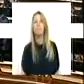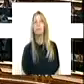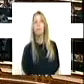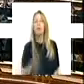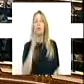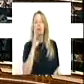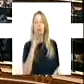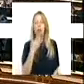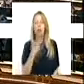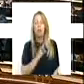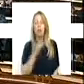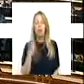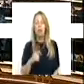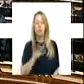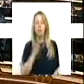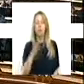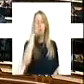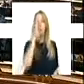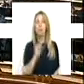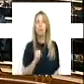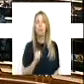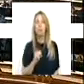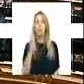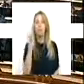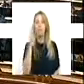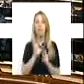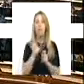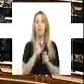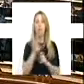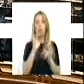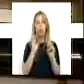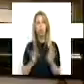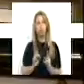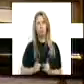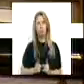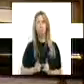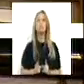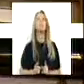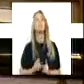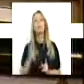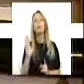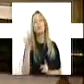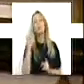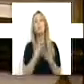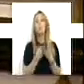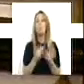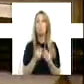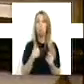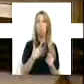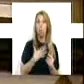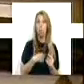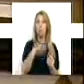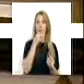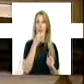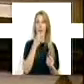Perdão, muito obrigada, Sr. Presidente. Sr. Primeiro-Ministro, três notas muito curtas. A primeira, uma matéria que eu gostava de ter referido